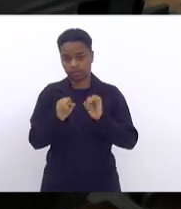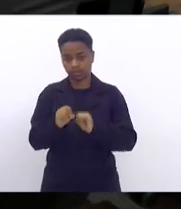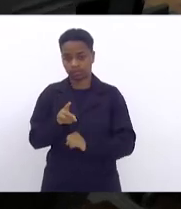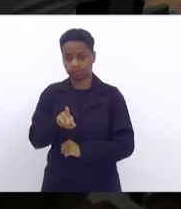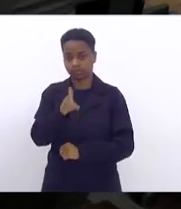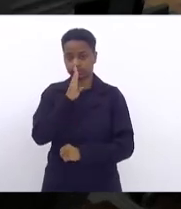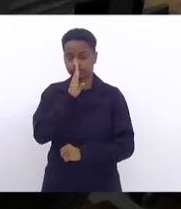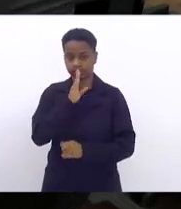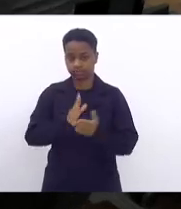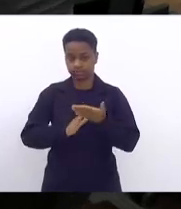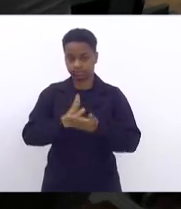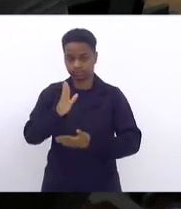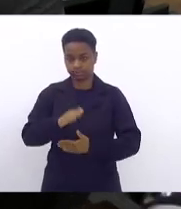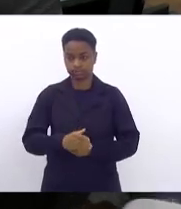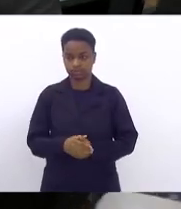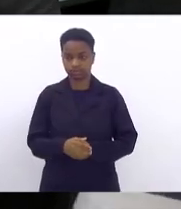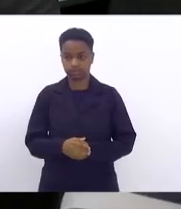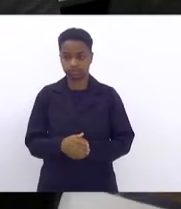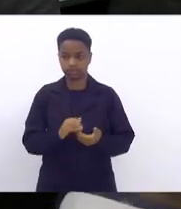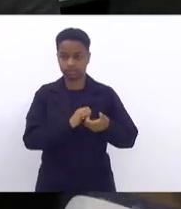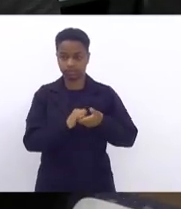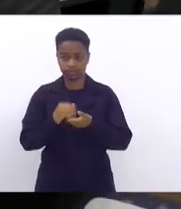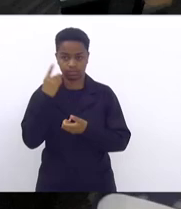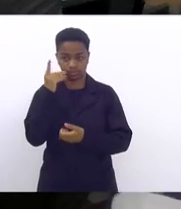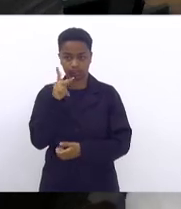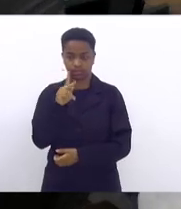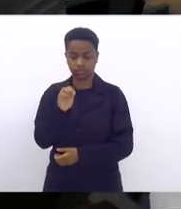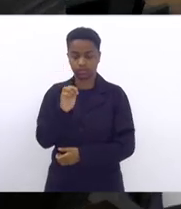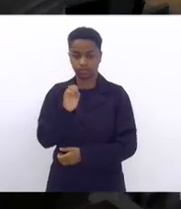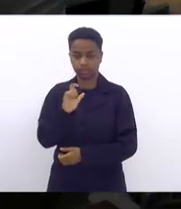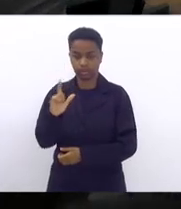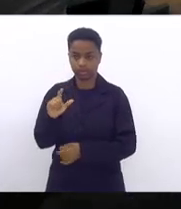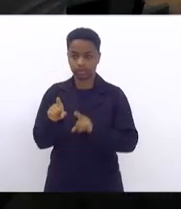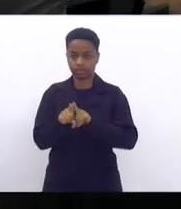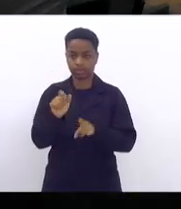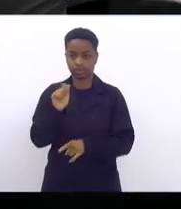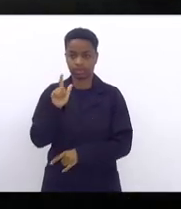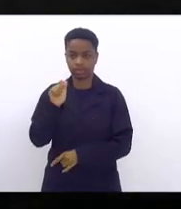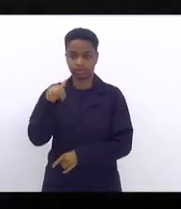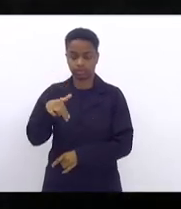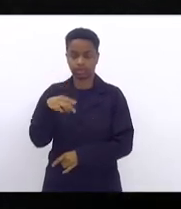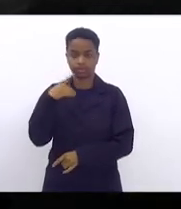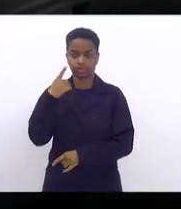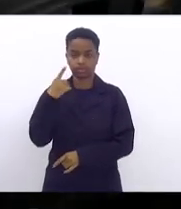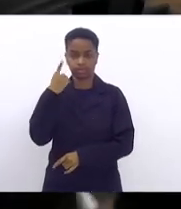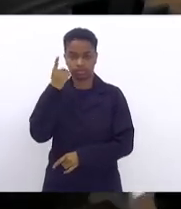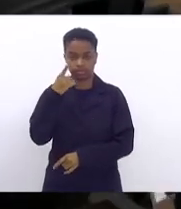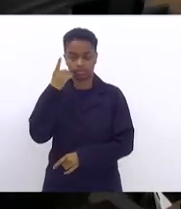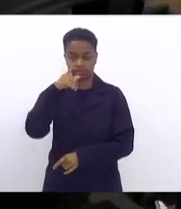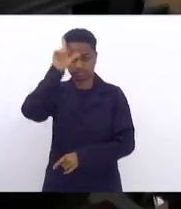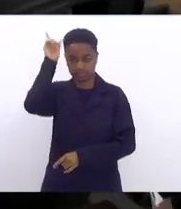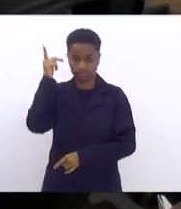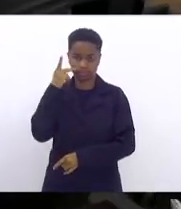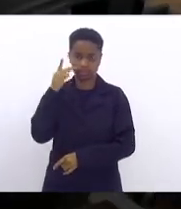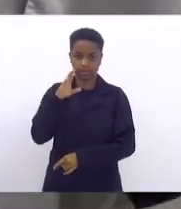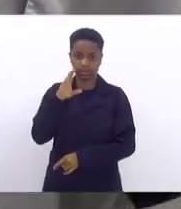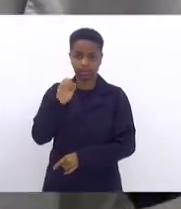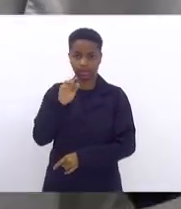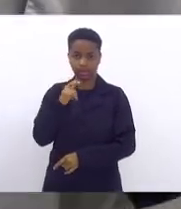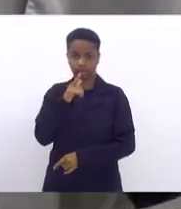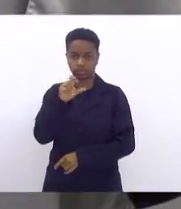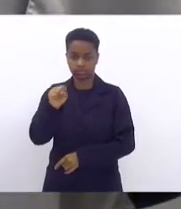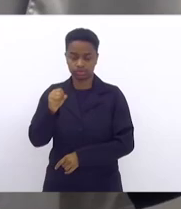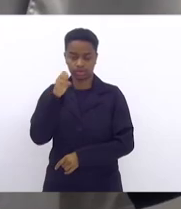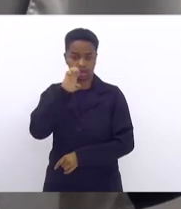aprovado. Passo a cumprimentar o deputado Paul Bell, deputado Alan Lopes, deputado Luiz Paulo, deputado Carlinhos BNH, deputada